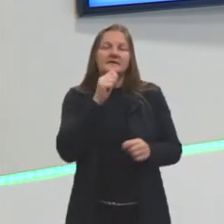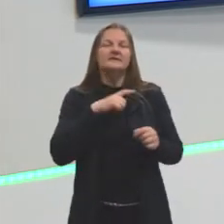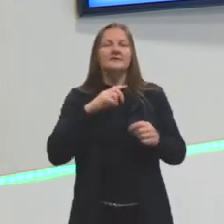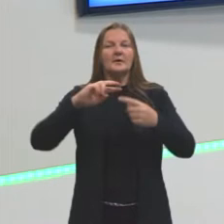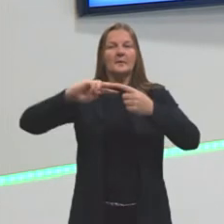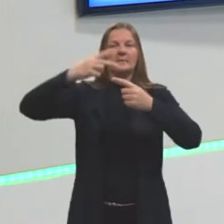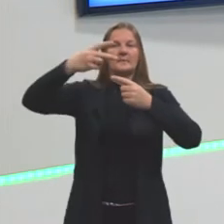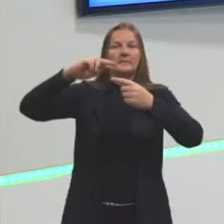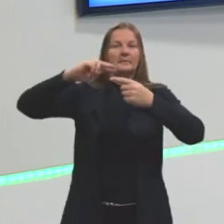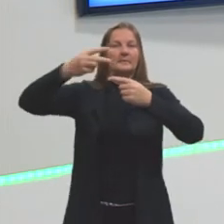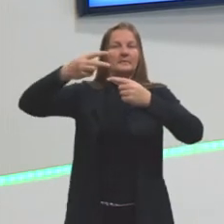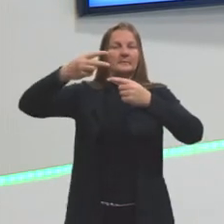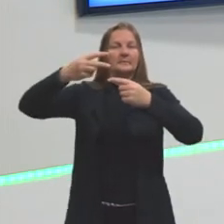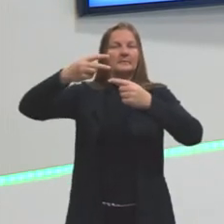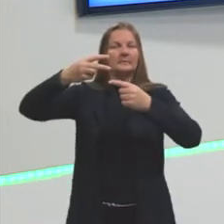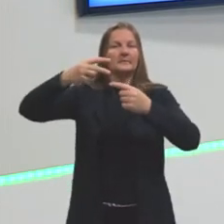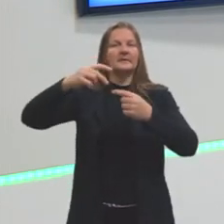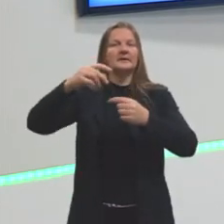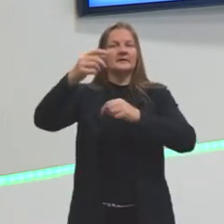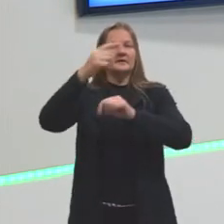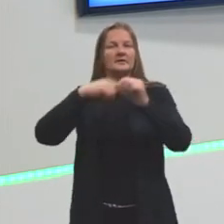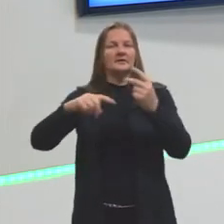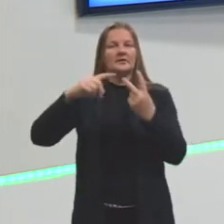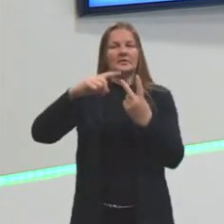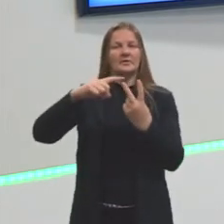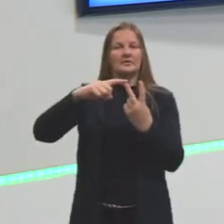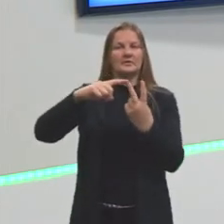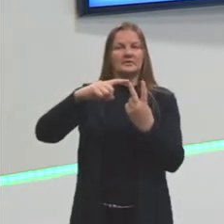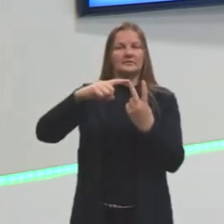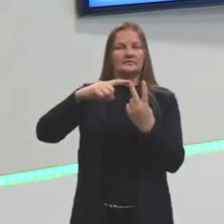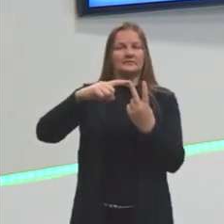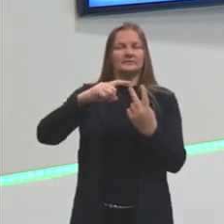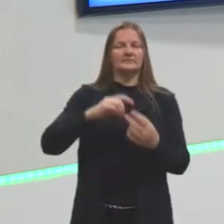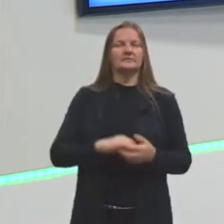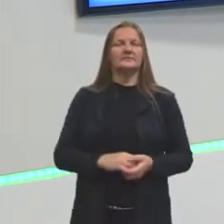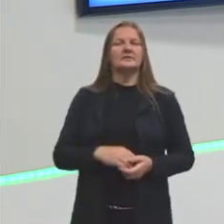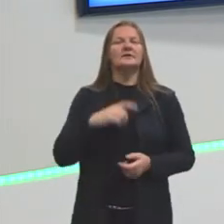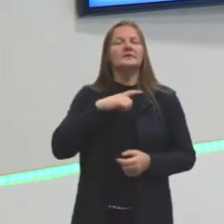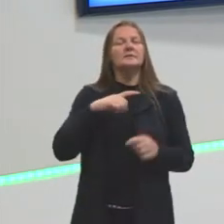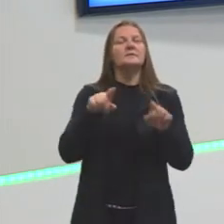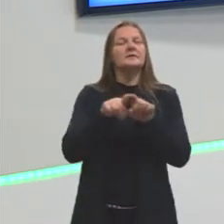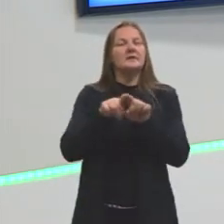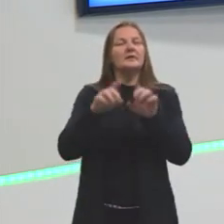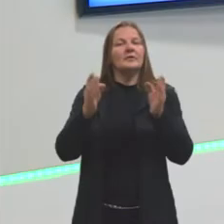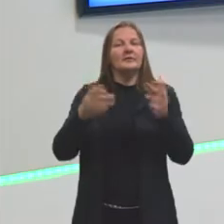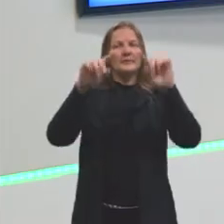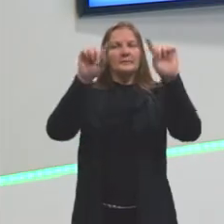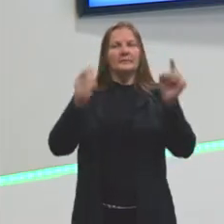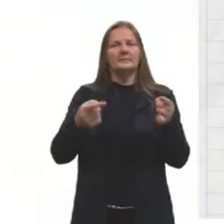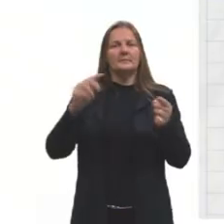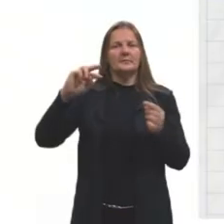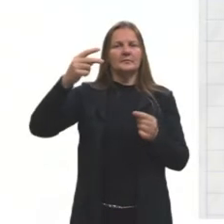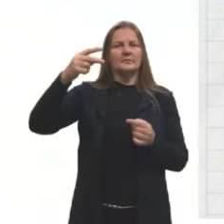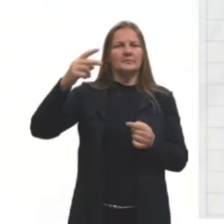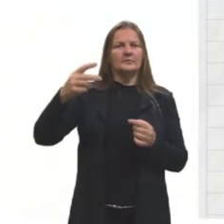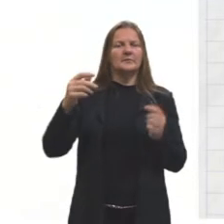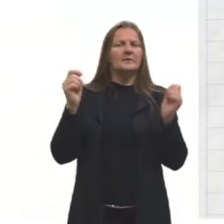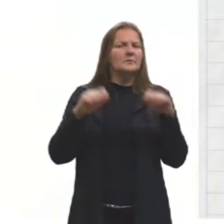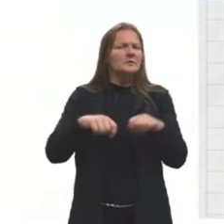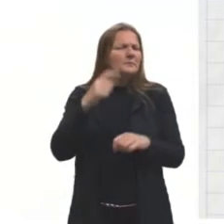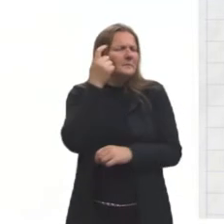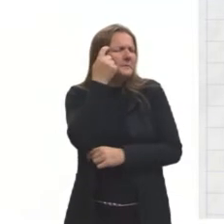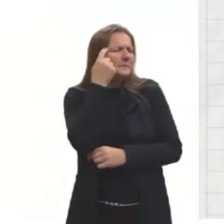potência a operação inversa é a raiz Aqui nós temos os produtos notáveis e nós podemos